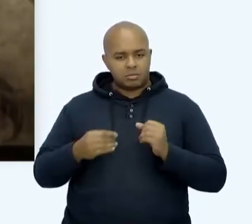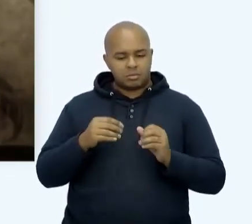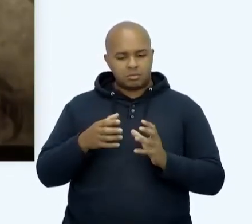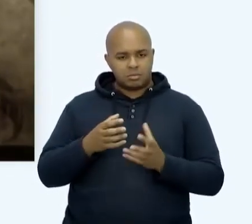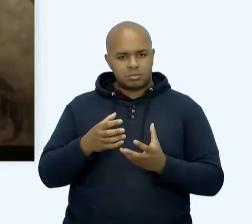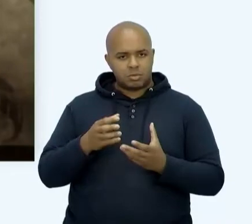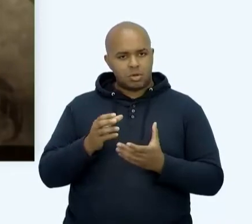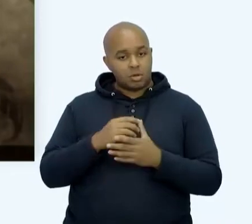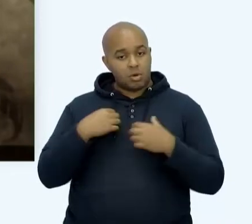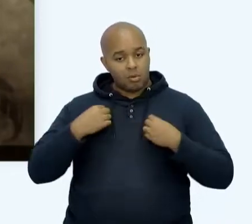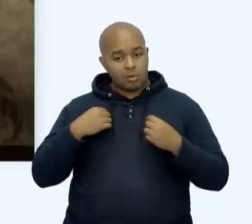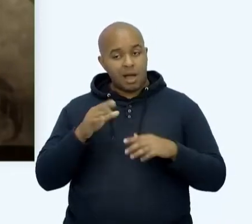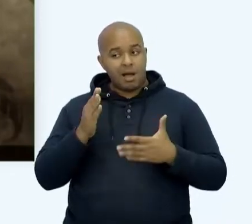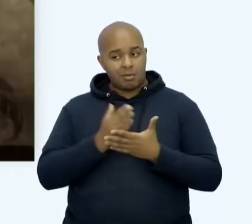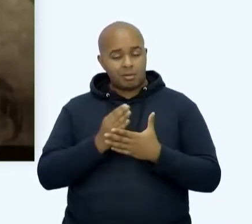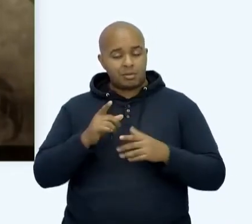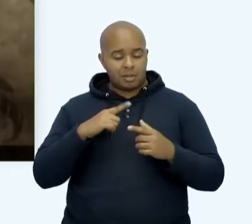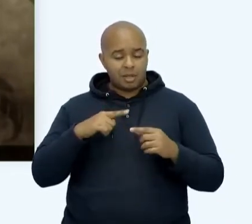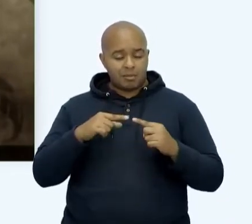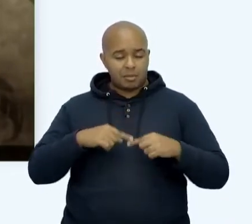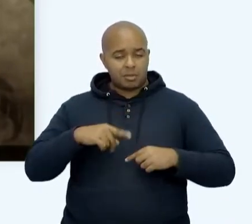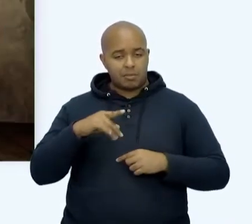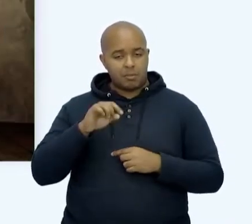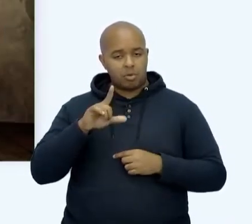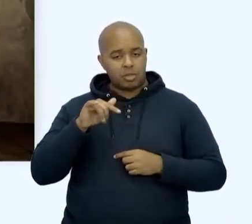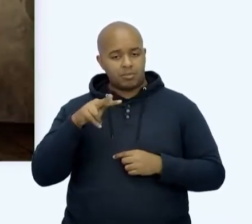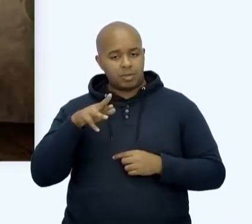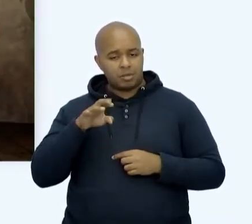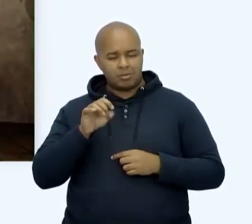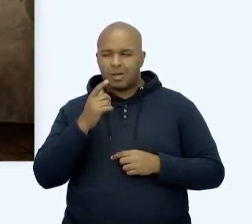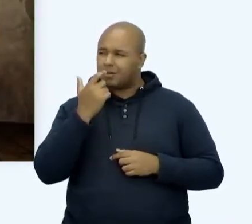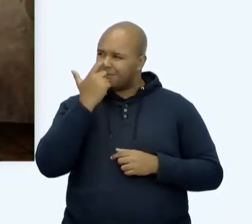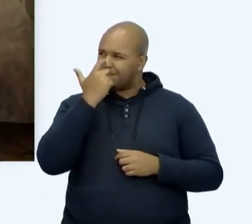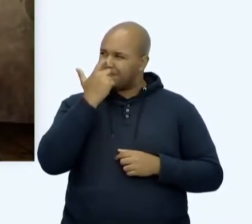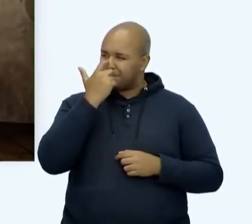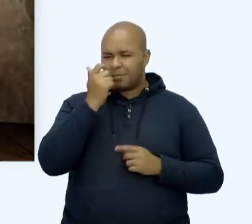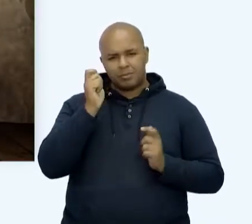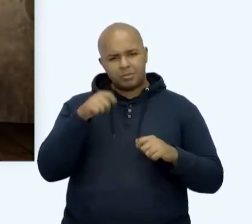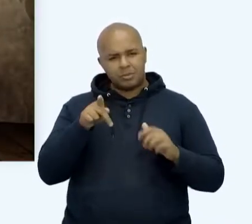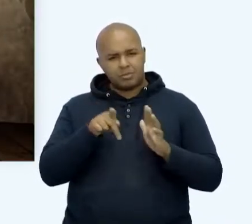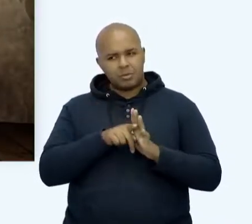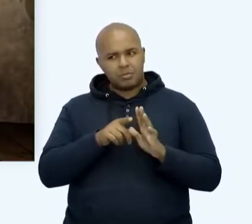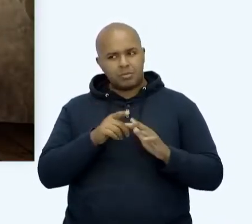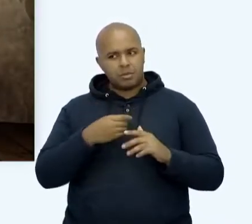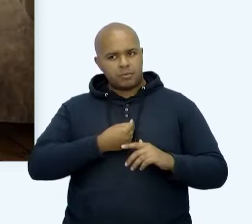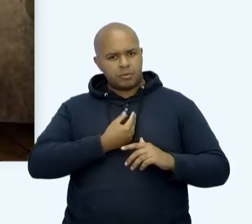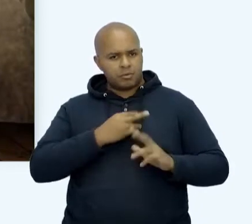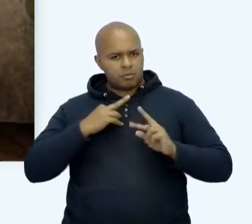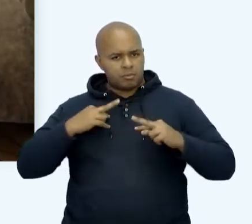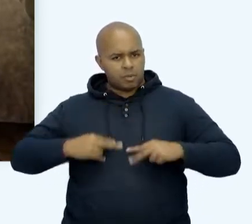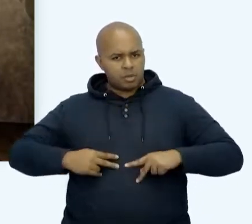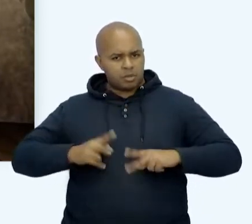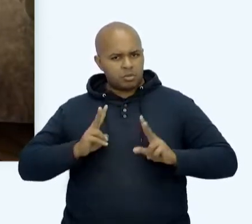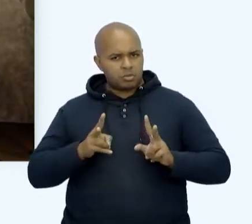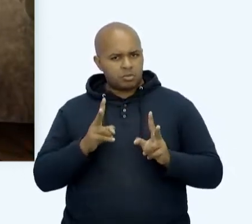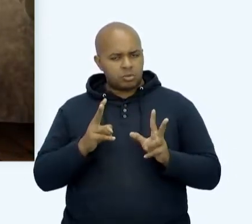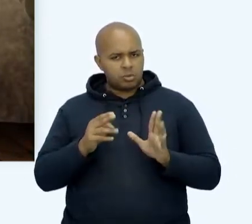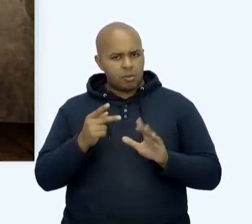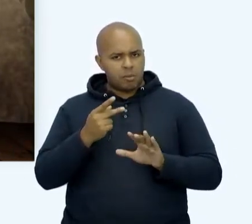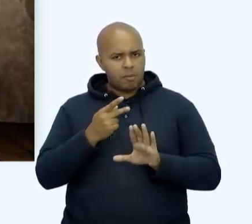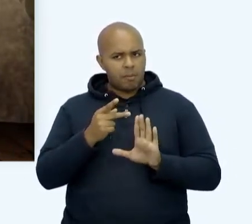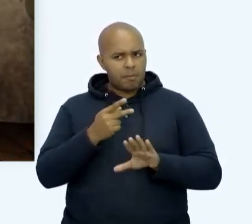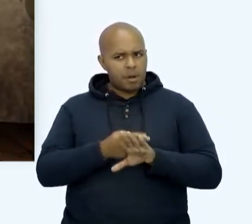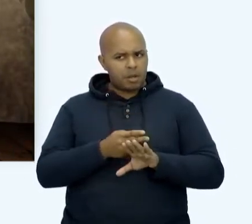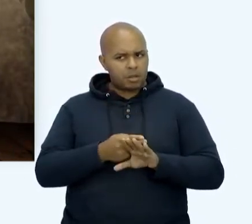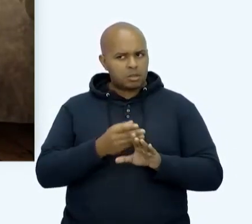mesmo roupas são feitas com esses polímeros. Mas seria possível a vida humana mantendo os mesmos padrões